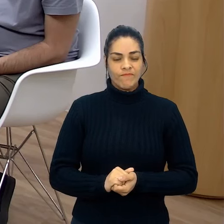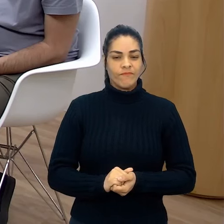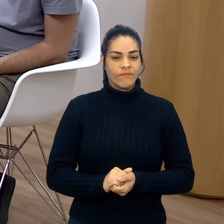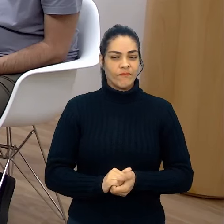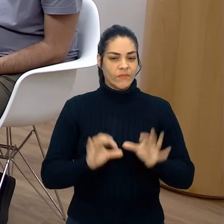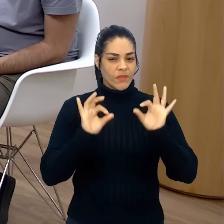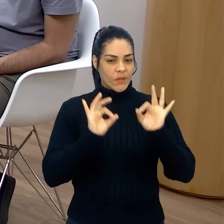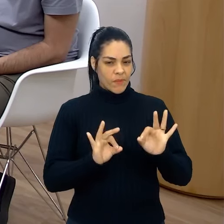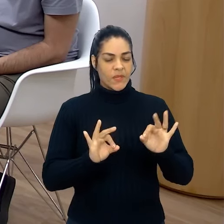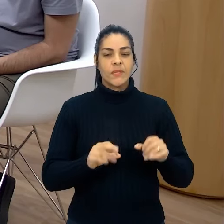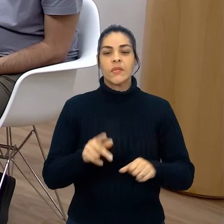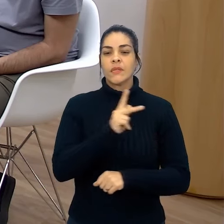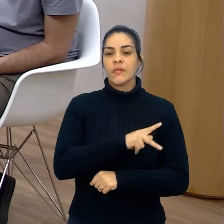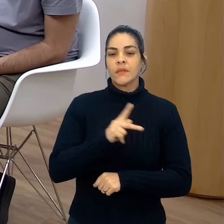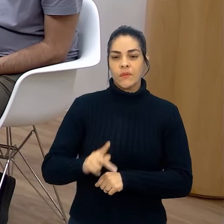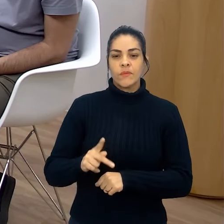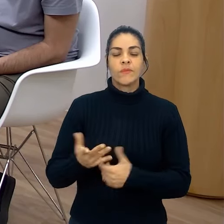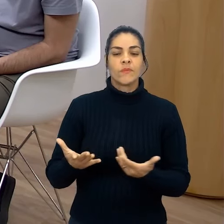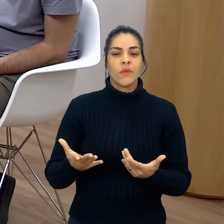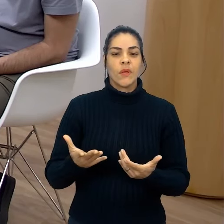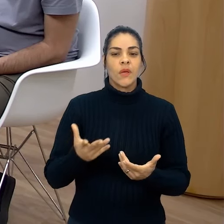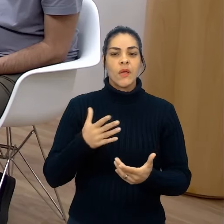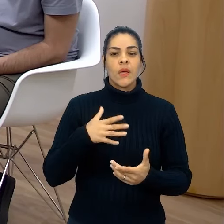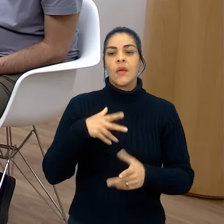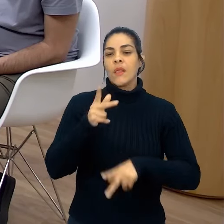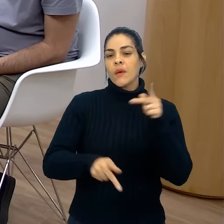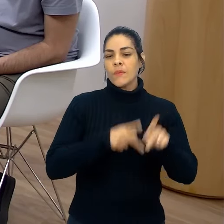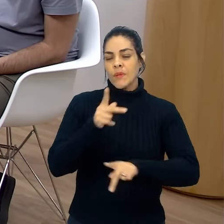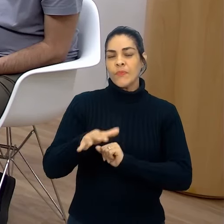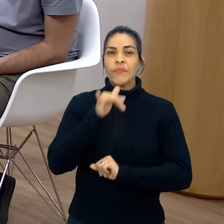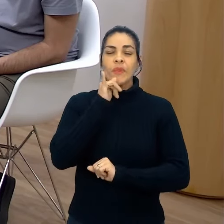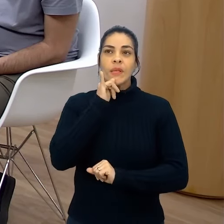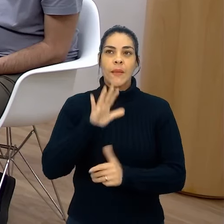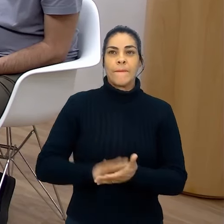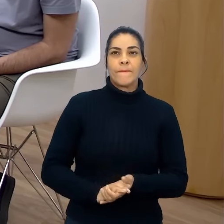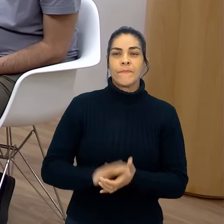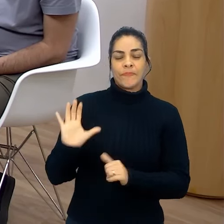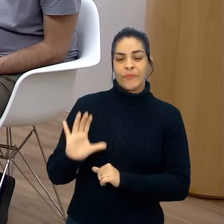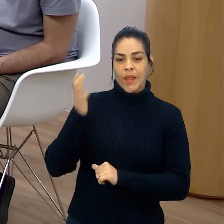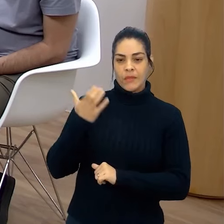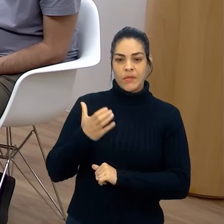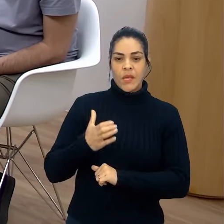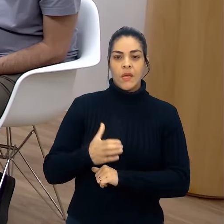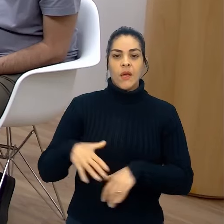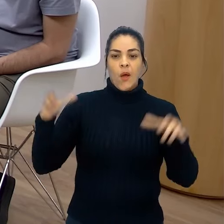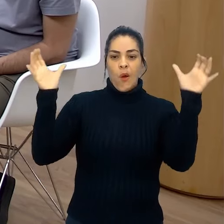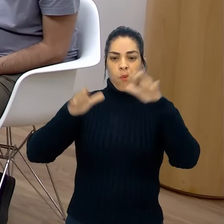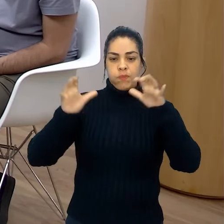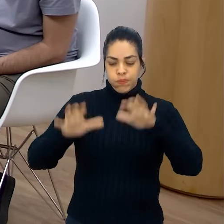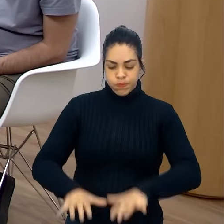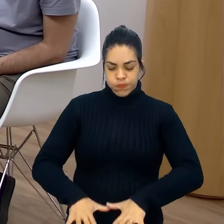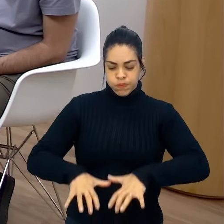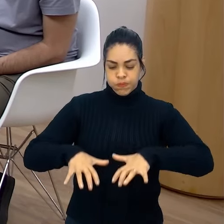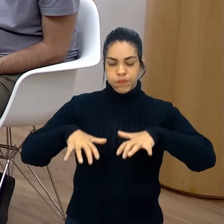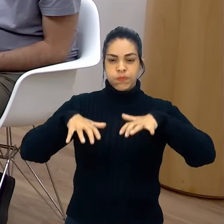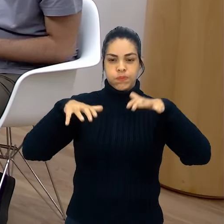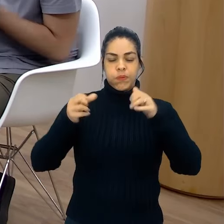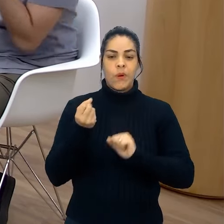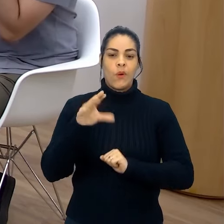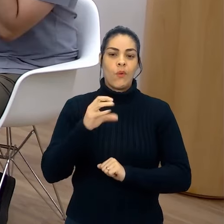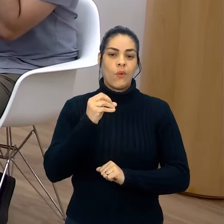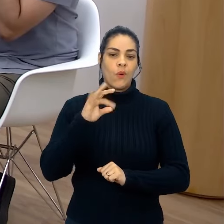específica da população. Vou citar um exemplo. Por exemplo, quando acontece uma enchente, ou, por exemplo, das cotas. Uhum. É uma